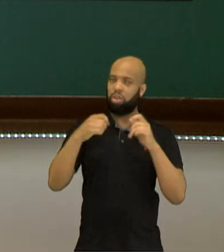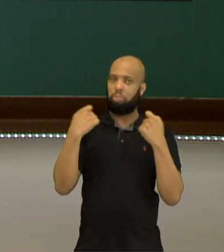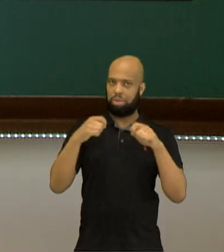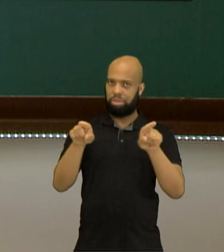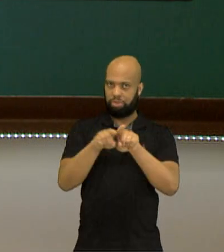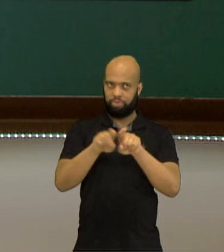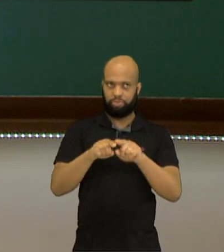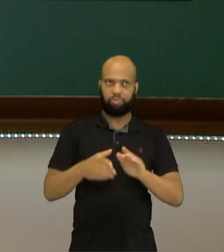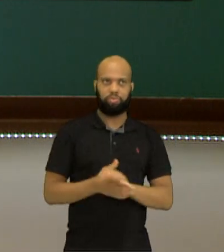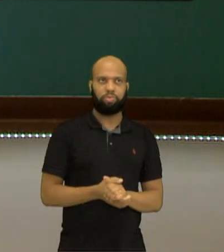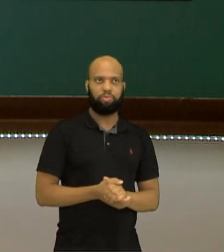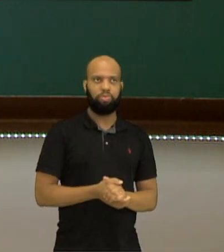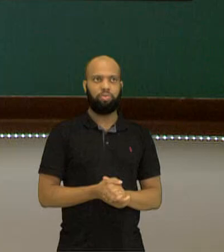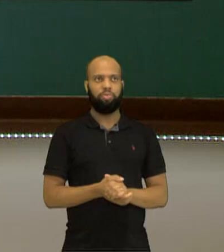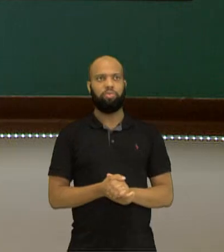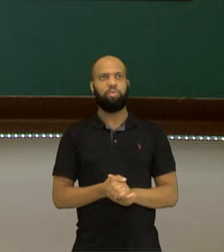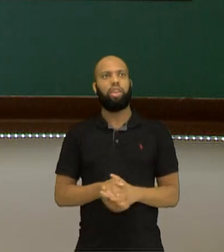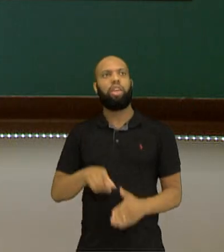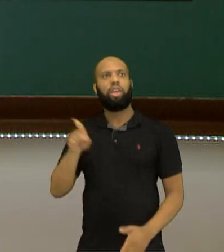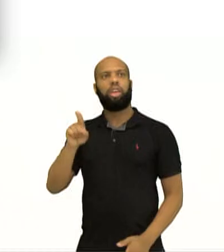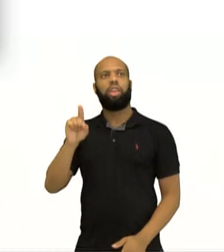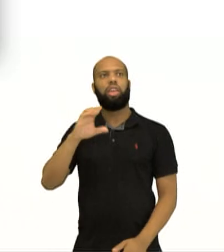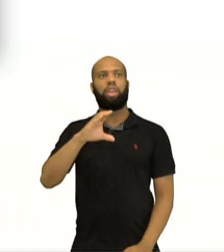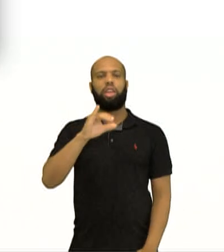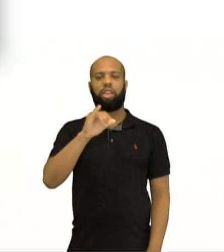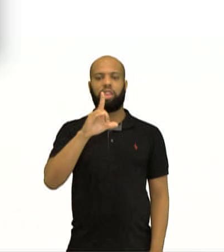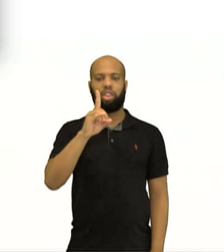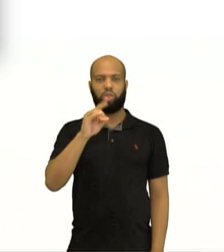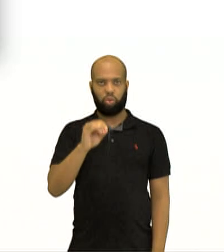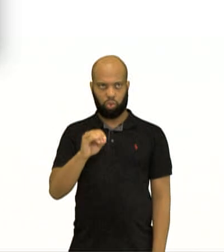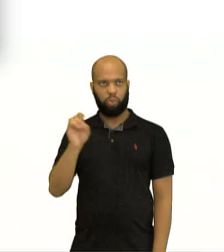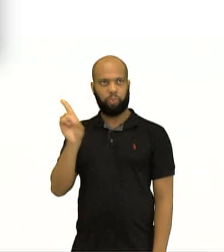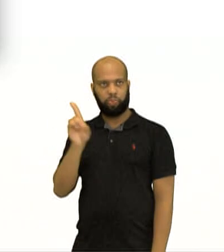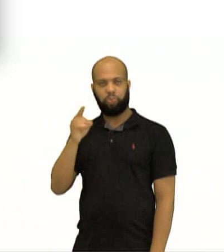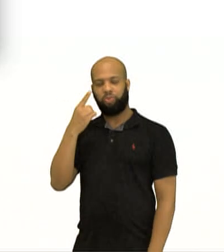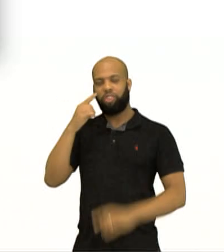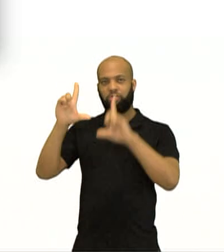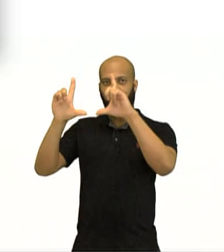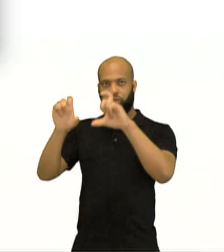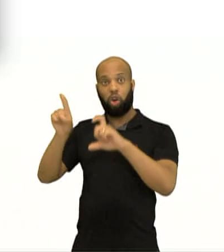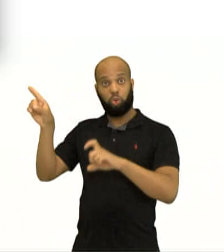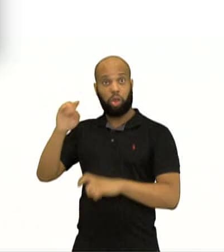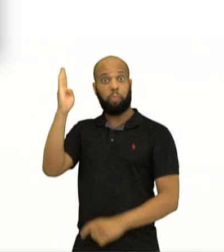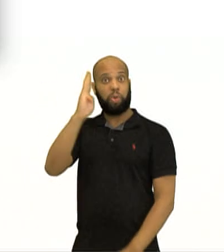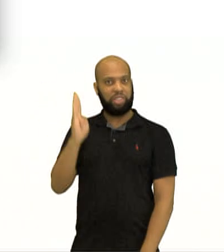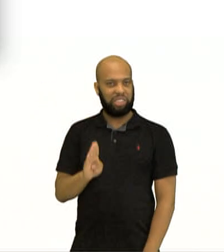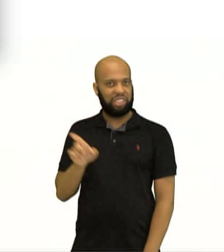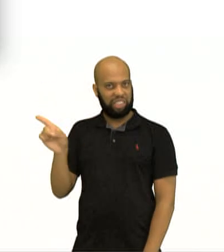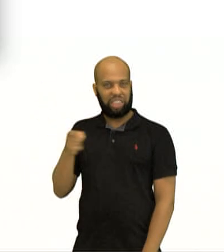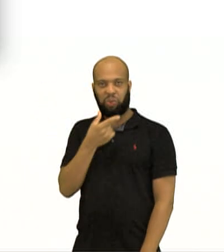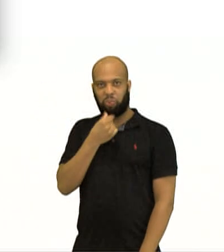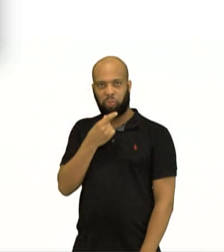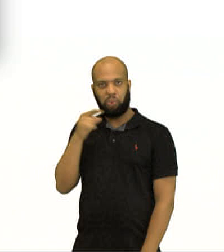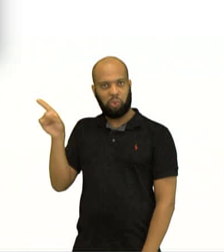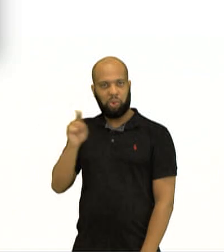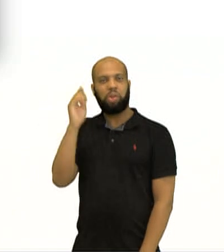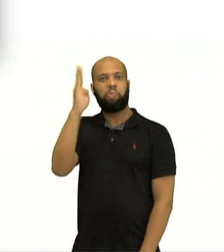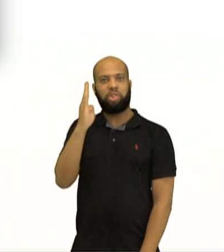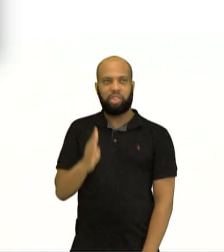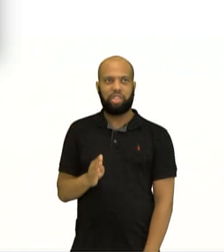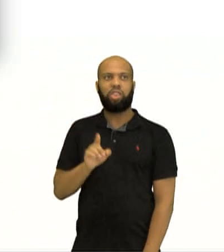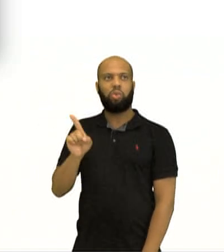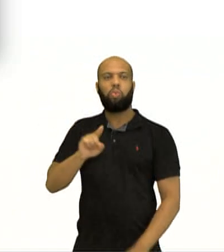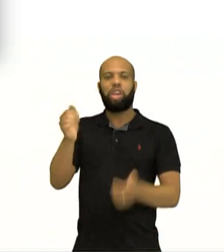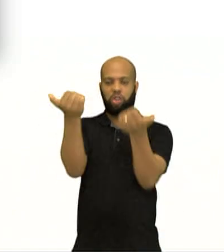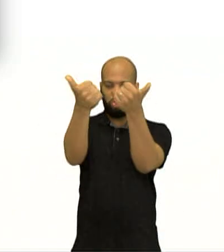dica. E esse aqui, gente, ó, Cildo Meirelles, olha a foto dele aí, brasileiro, é um escultor e